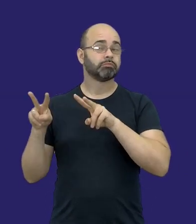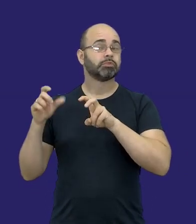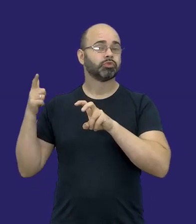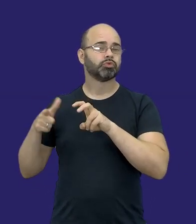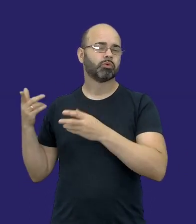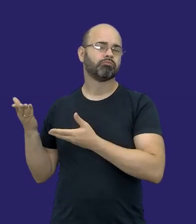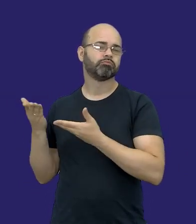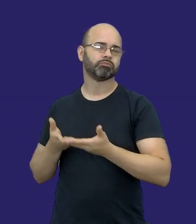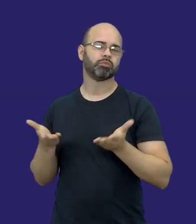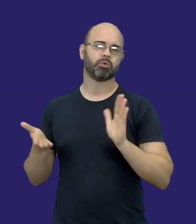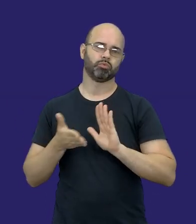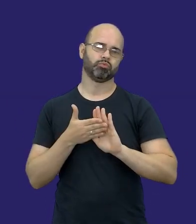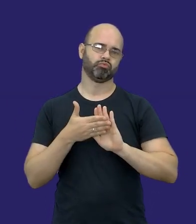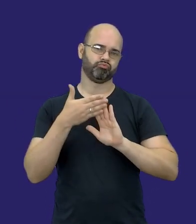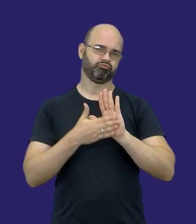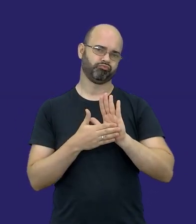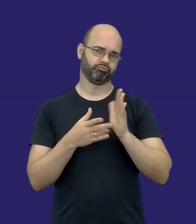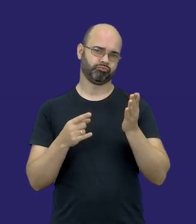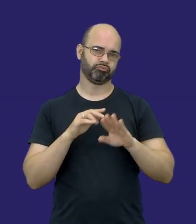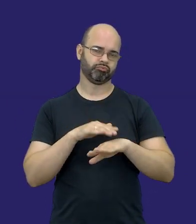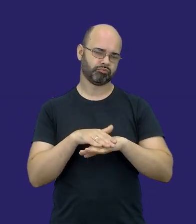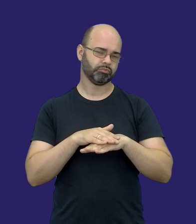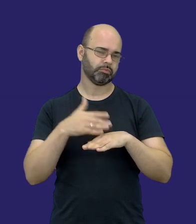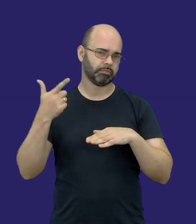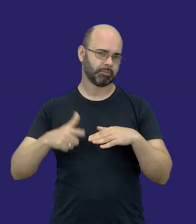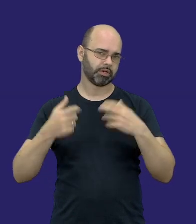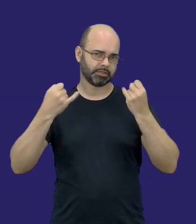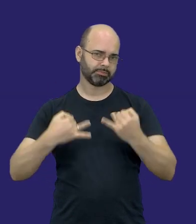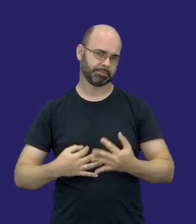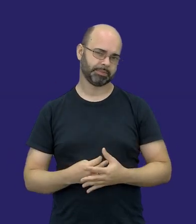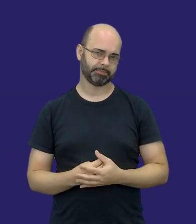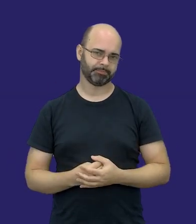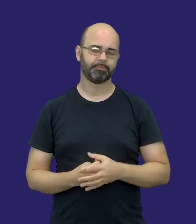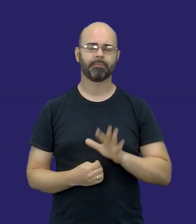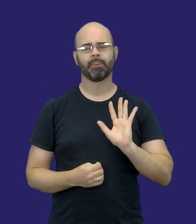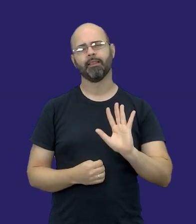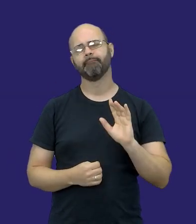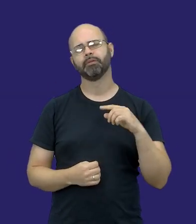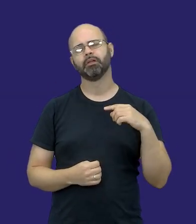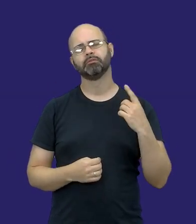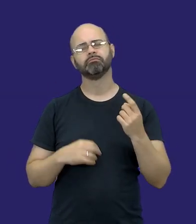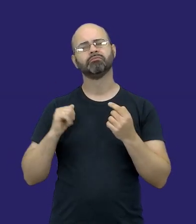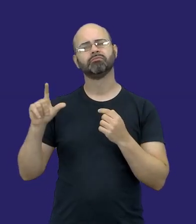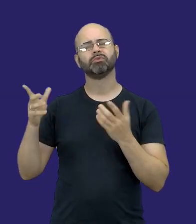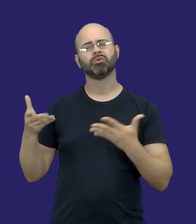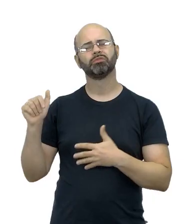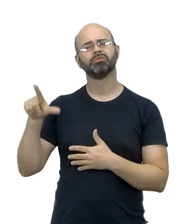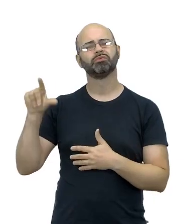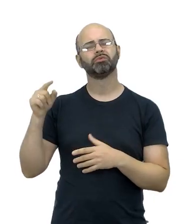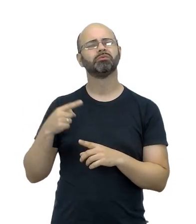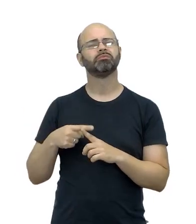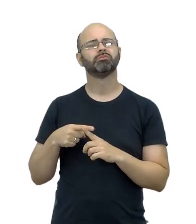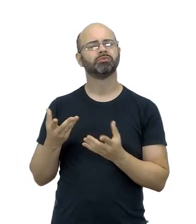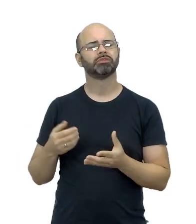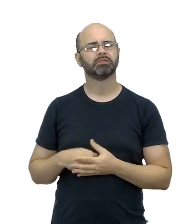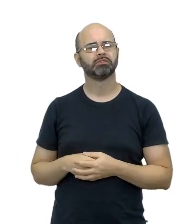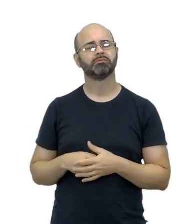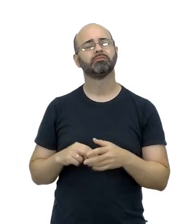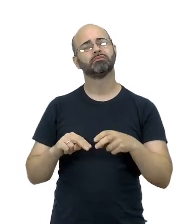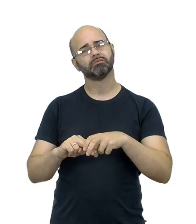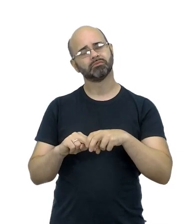em pauta hoje na nossa formação. Para isso, né? Por que a gente fez essa escolha hoje? Por conta da